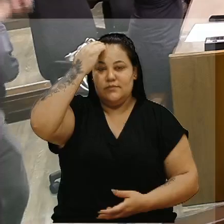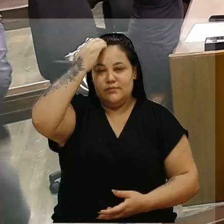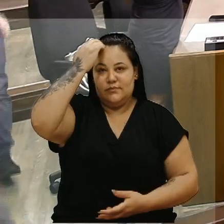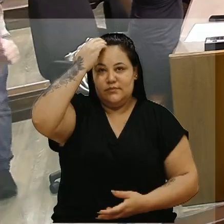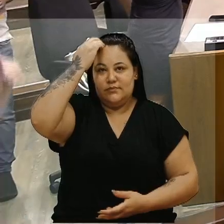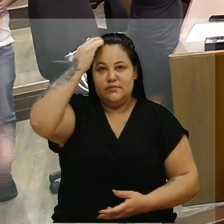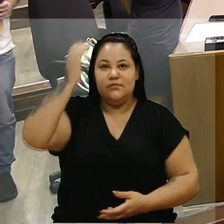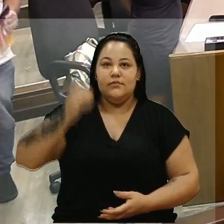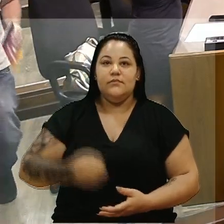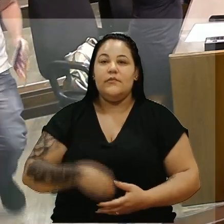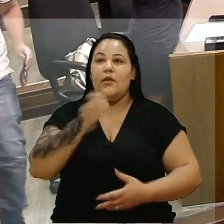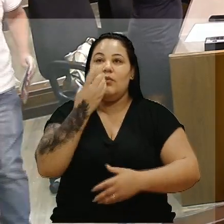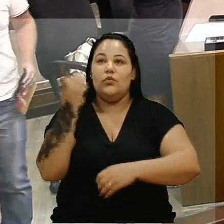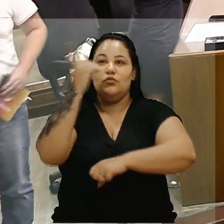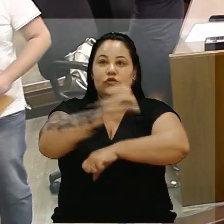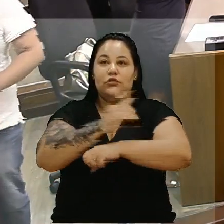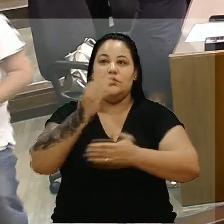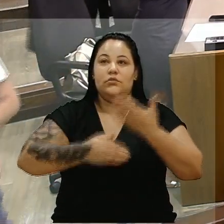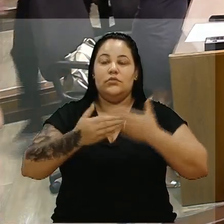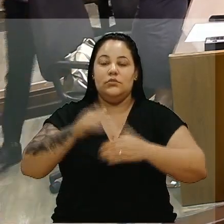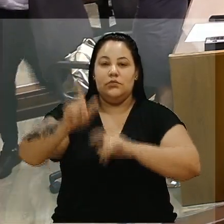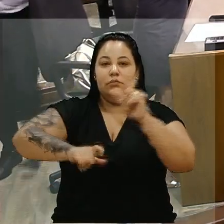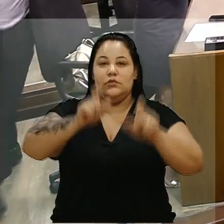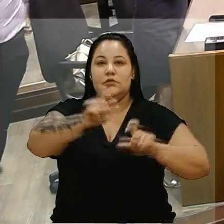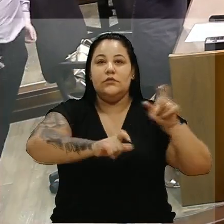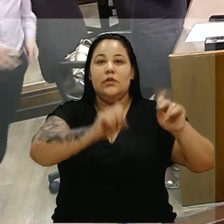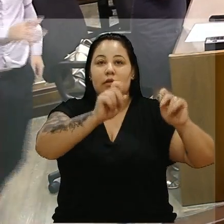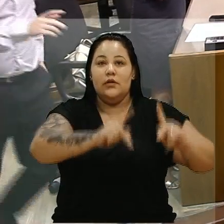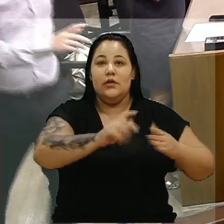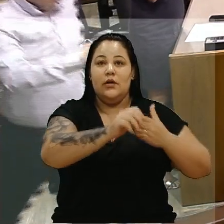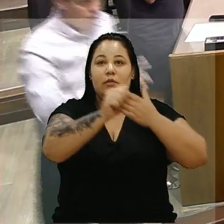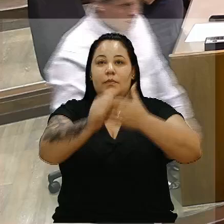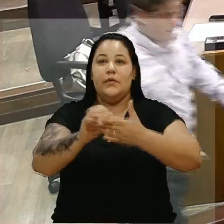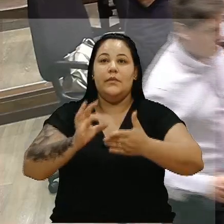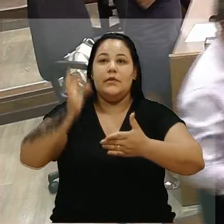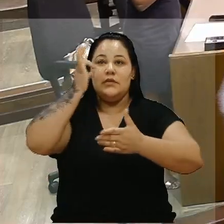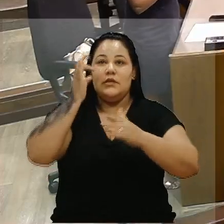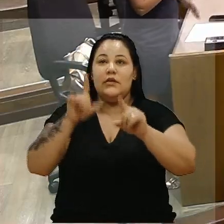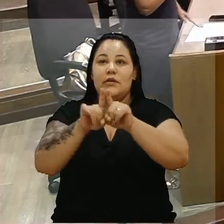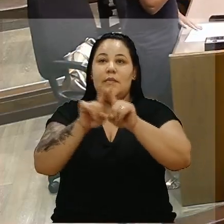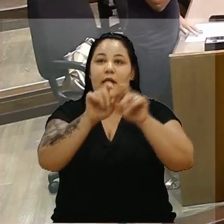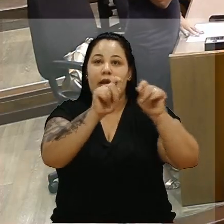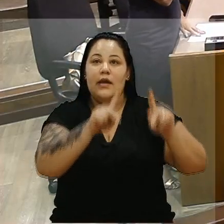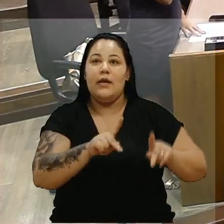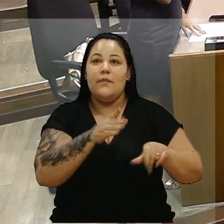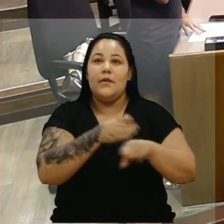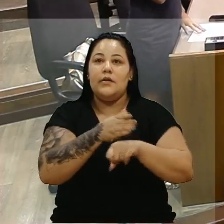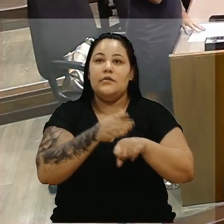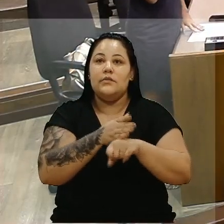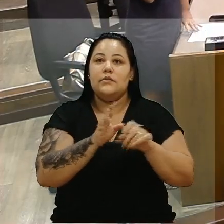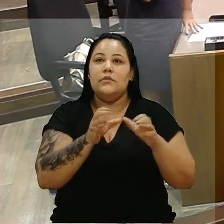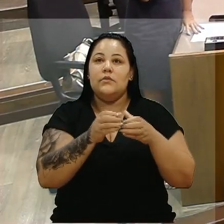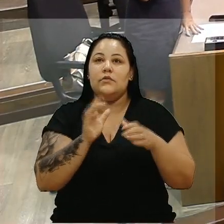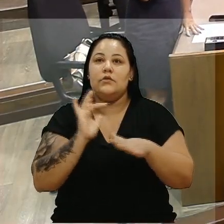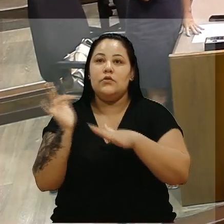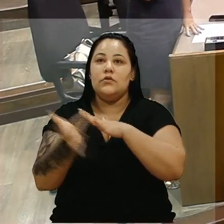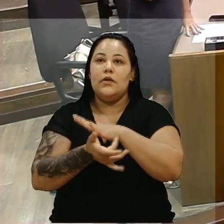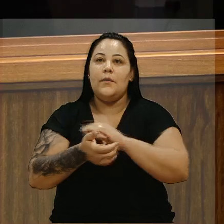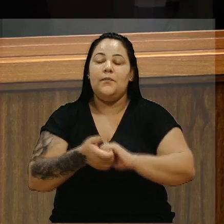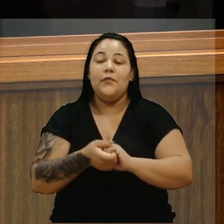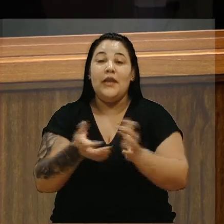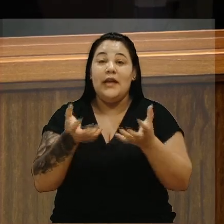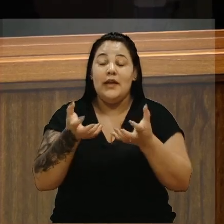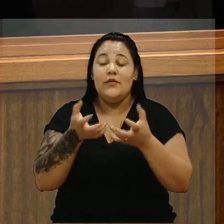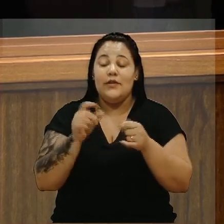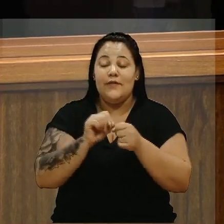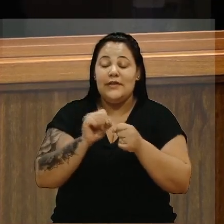Então, bom dia a todos, a todas, a quem nos acompanha aqui presencialmente, a quem está nas redes. Eu gostaria de fazer um voto